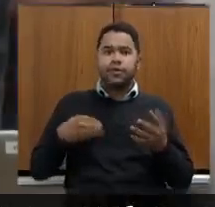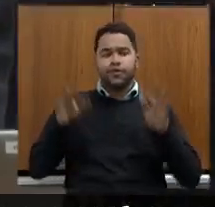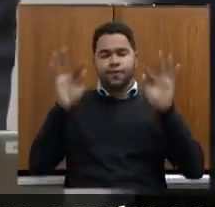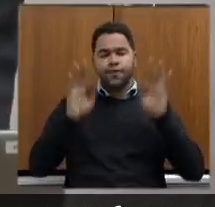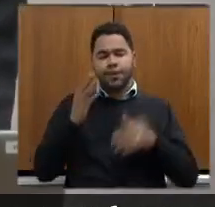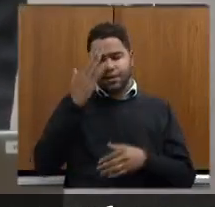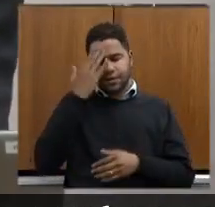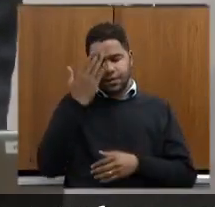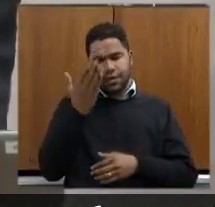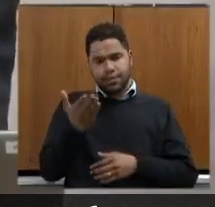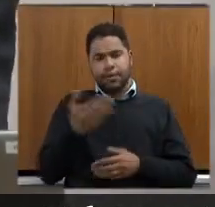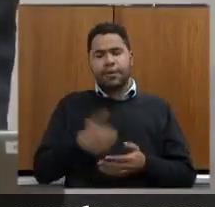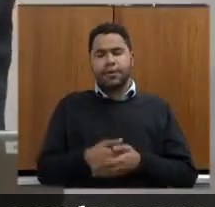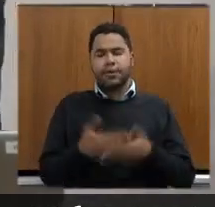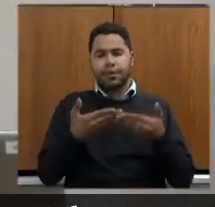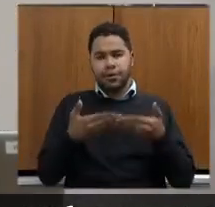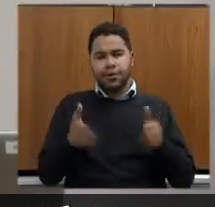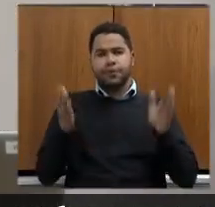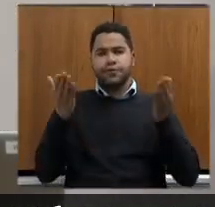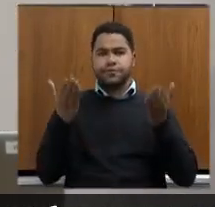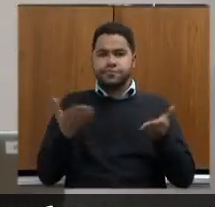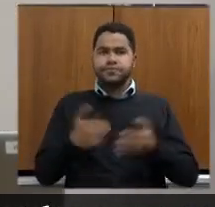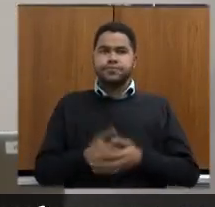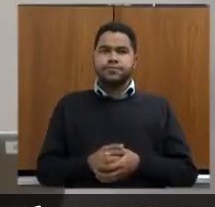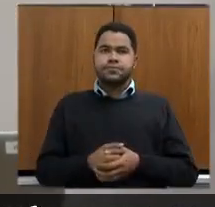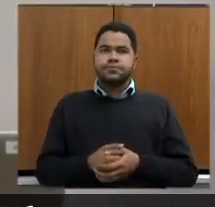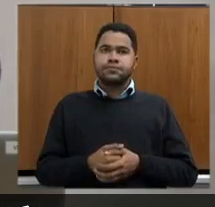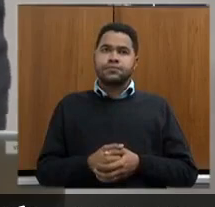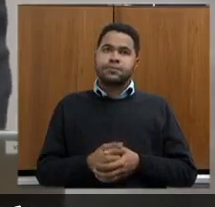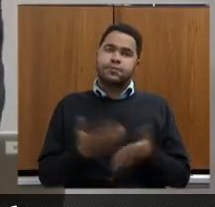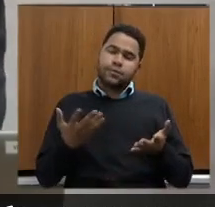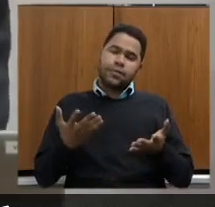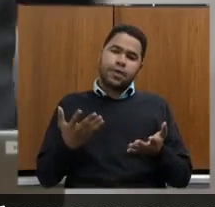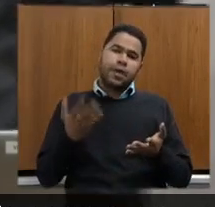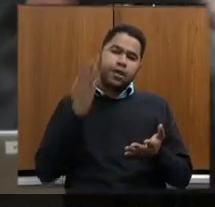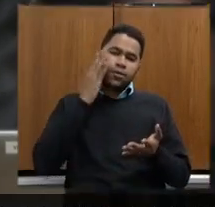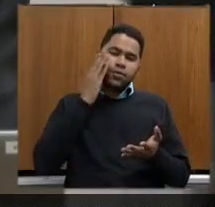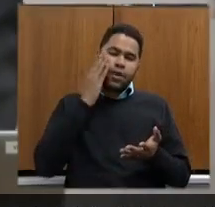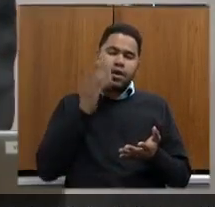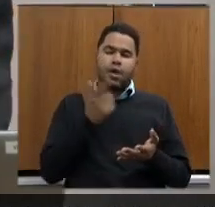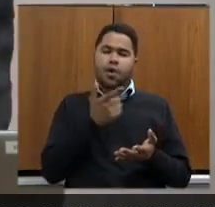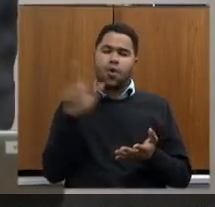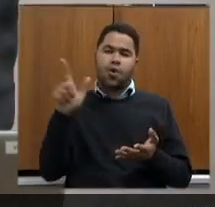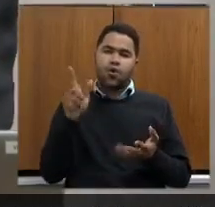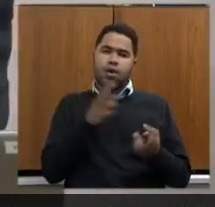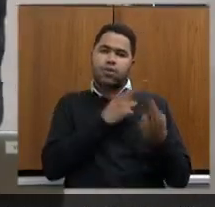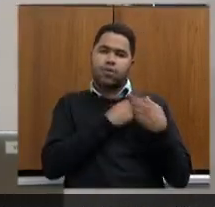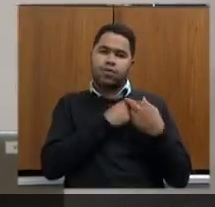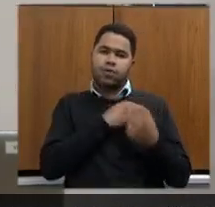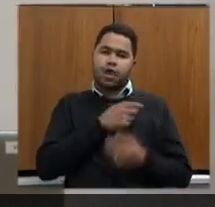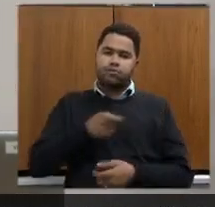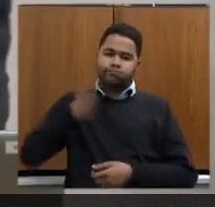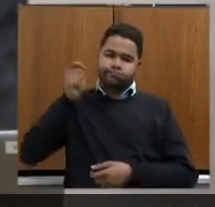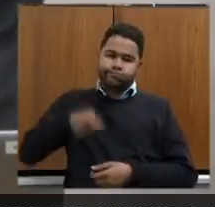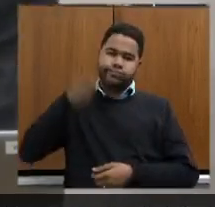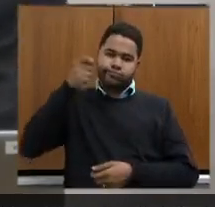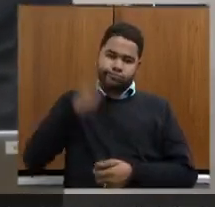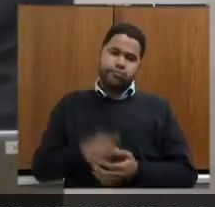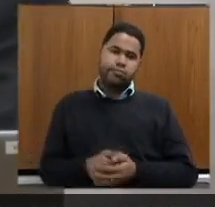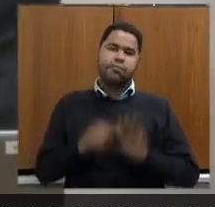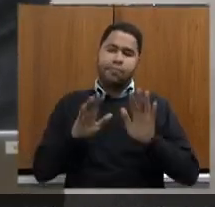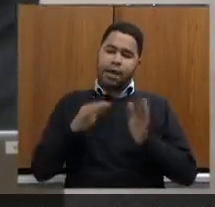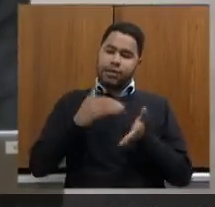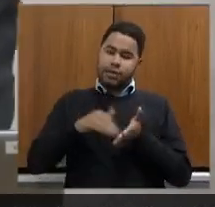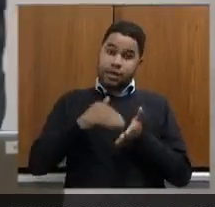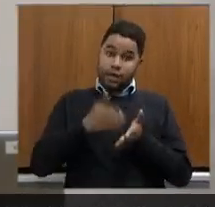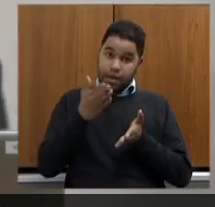feliz saber dessa abertura e claro que a palavra final descomprometer mas havendo abertura da secretaria sem dúvida de um